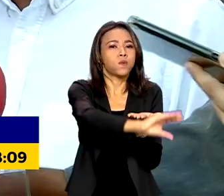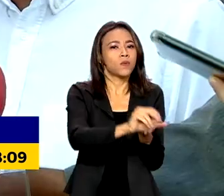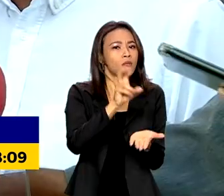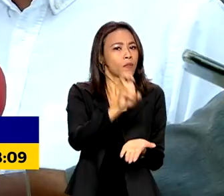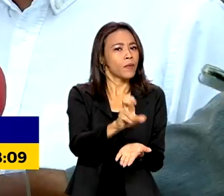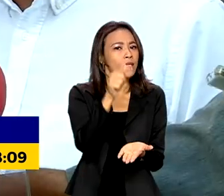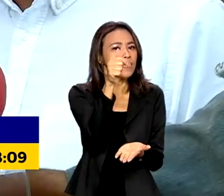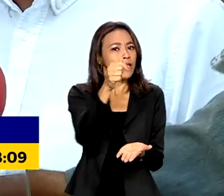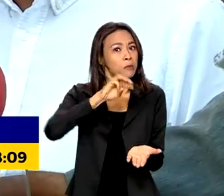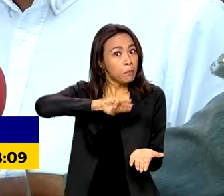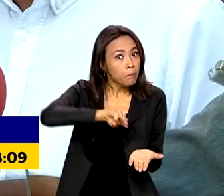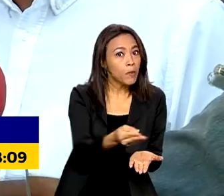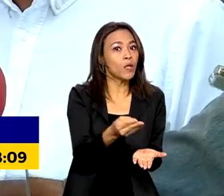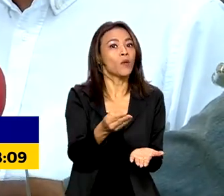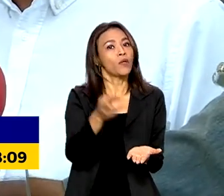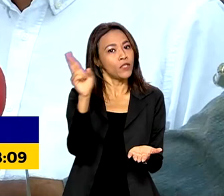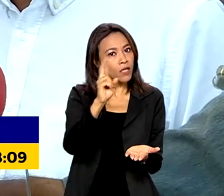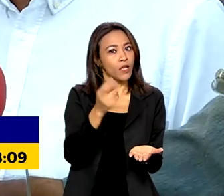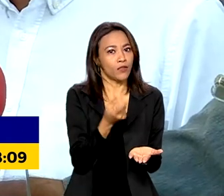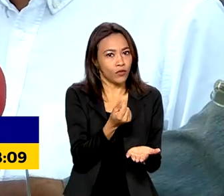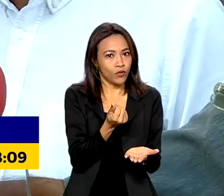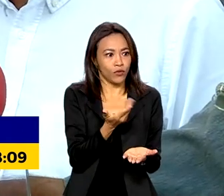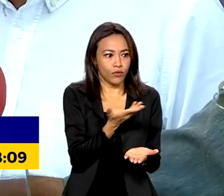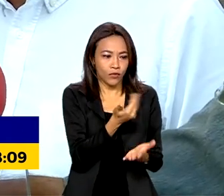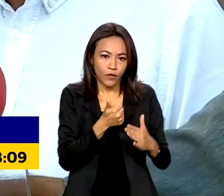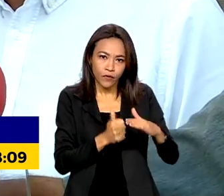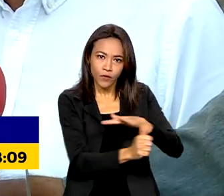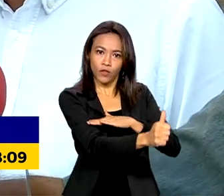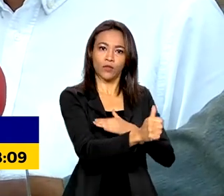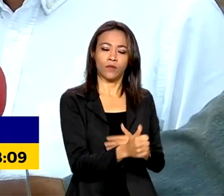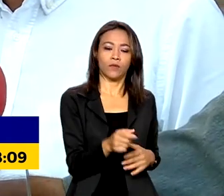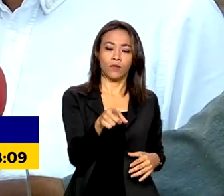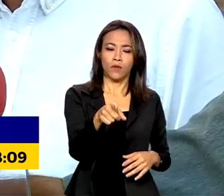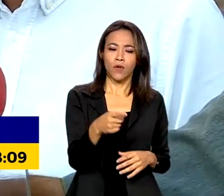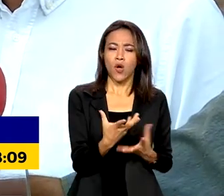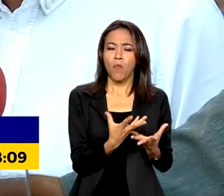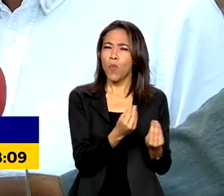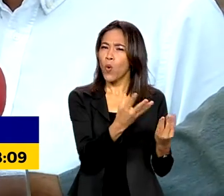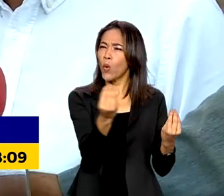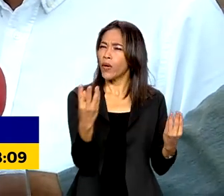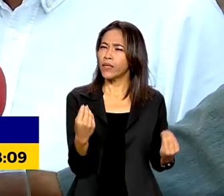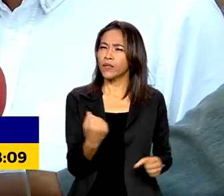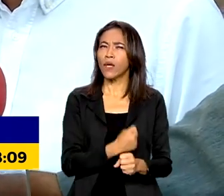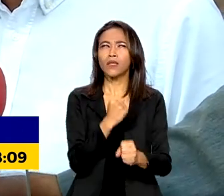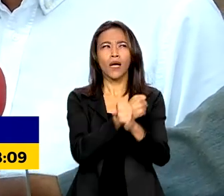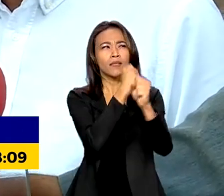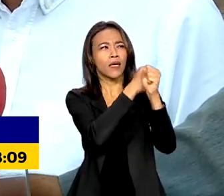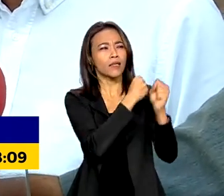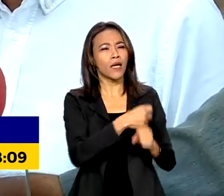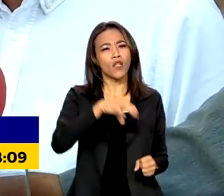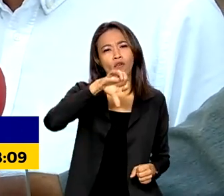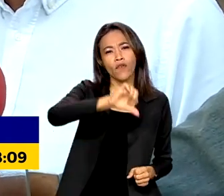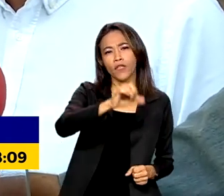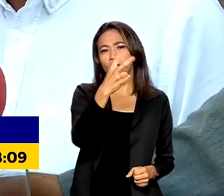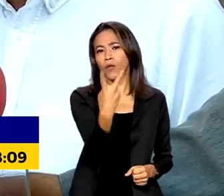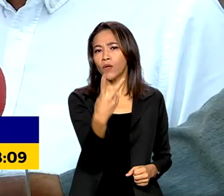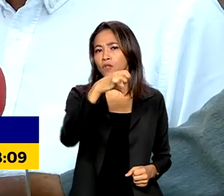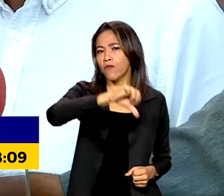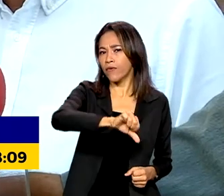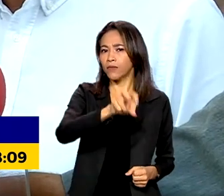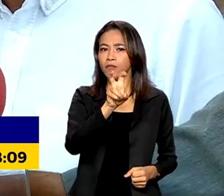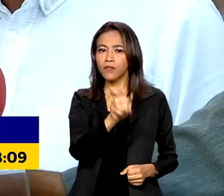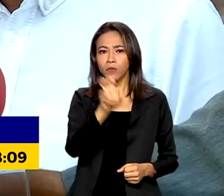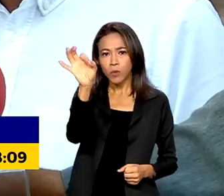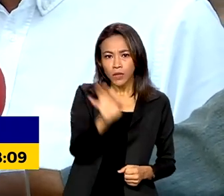R$ 57 milhões. Nós fizemos a retomada, estamos entregando aqui. Muitas dessas obras estavam com 92%, 95% das